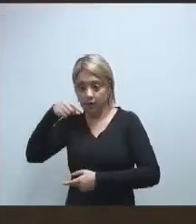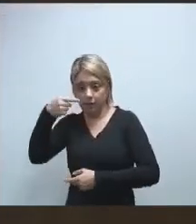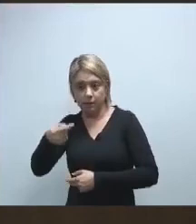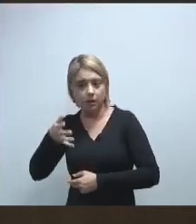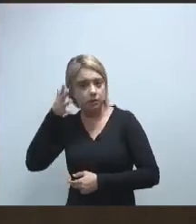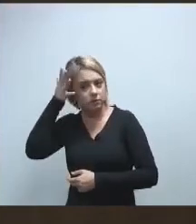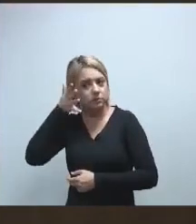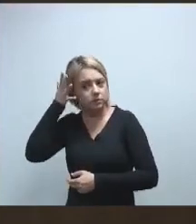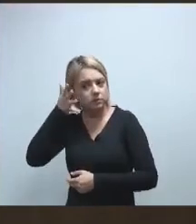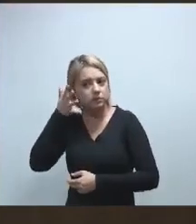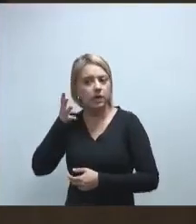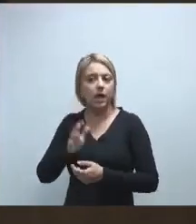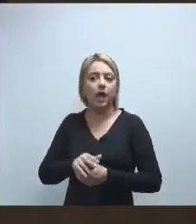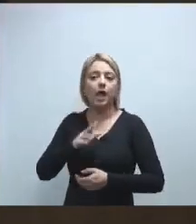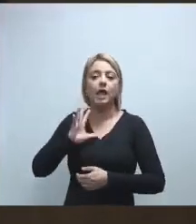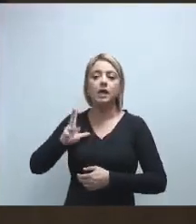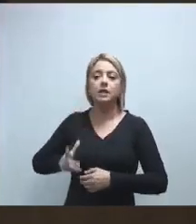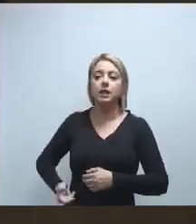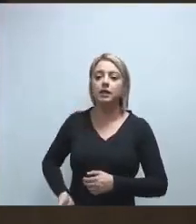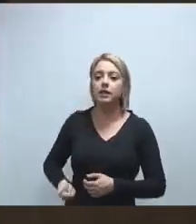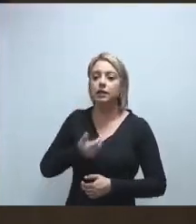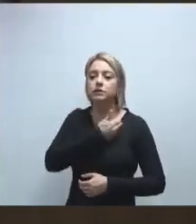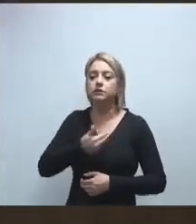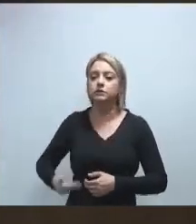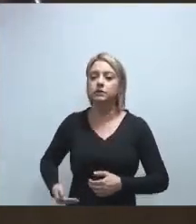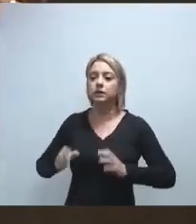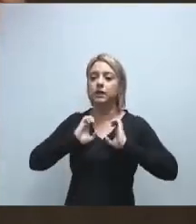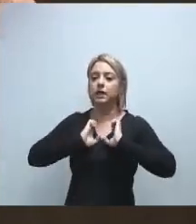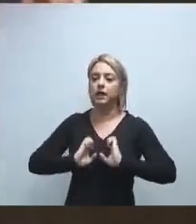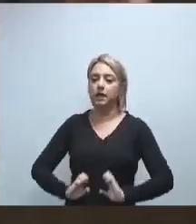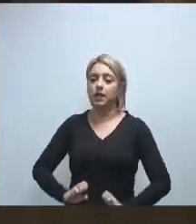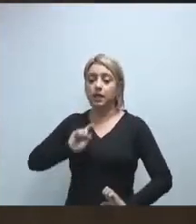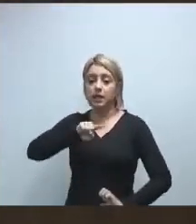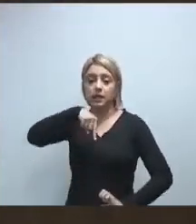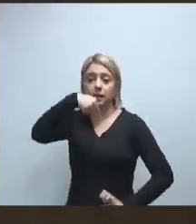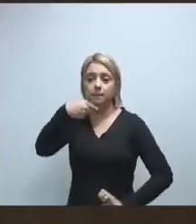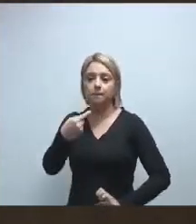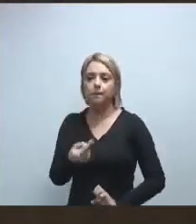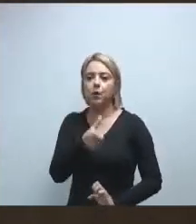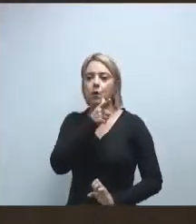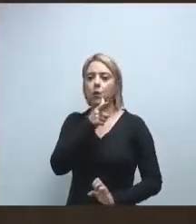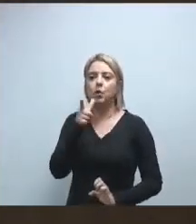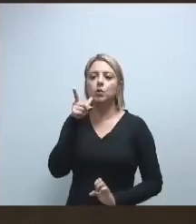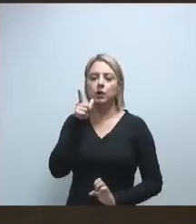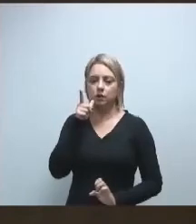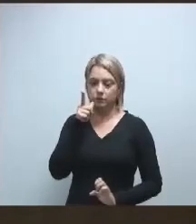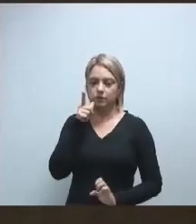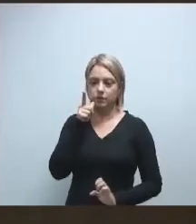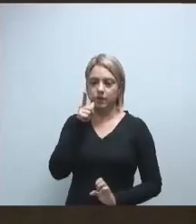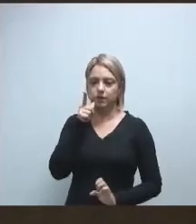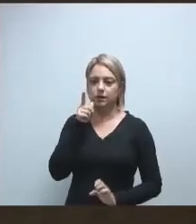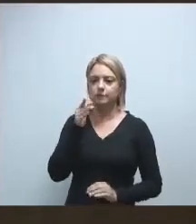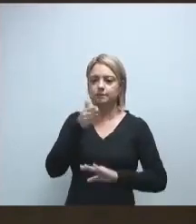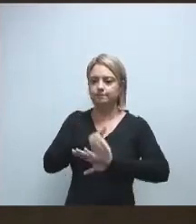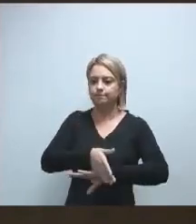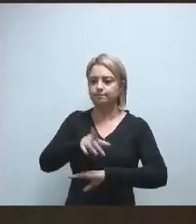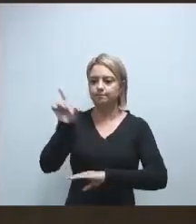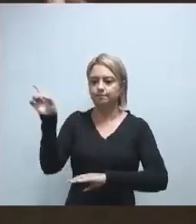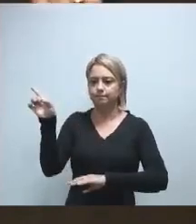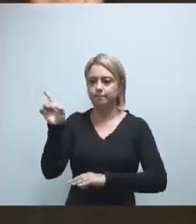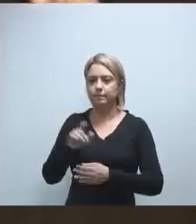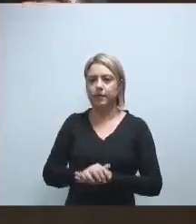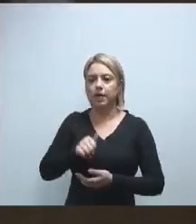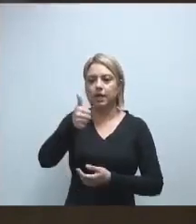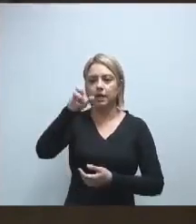integridade governança ética que será proferida após o coffee break que será servida aqui no hall de entrada deixar o território e